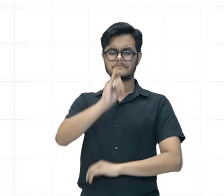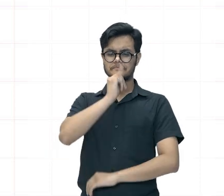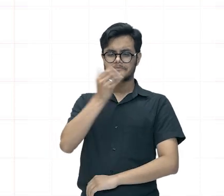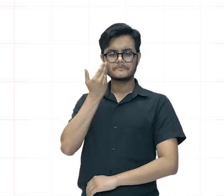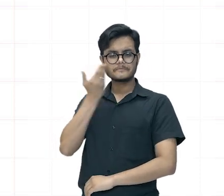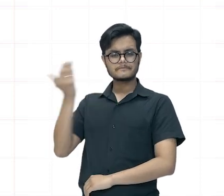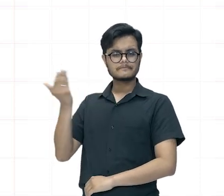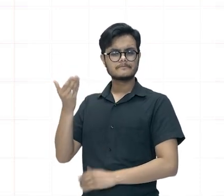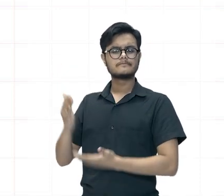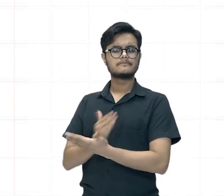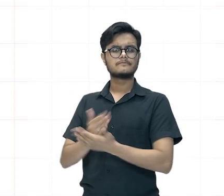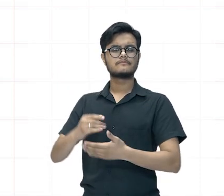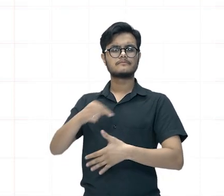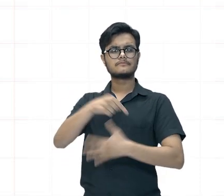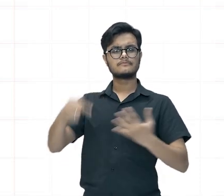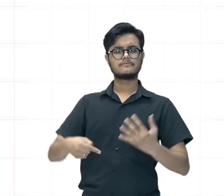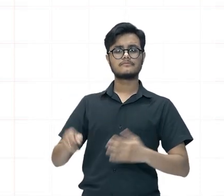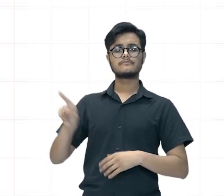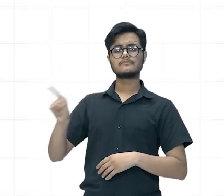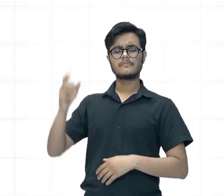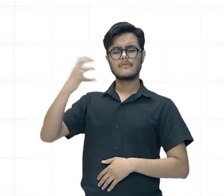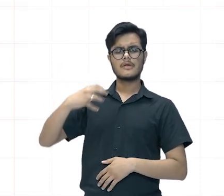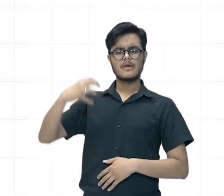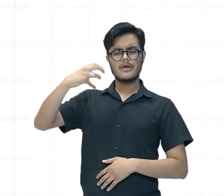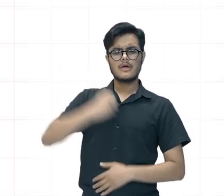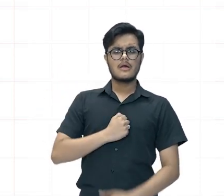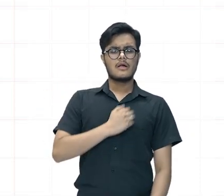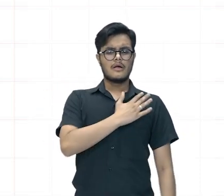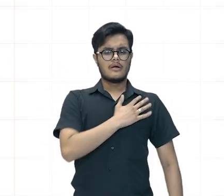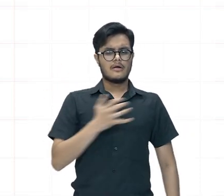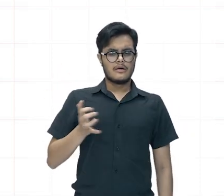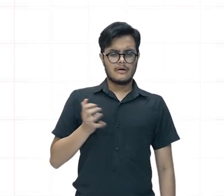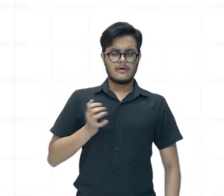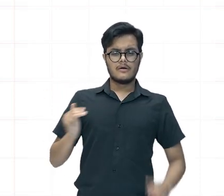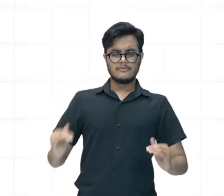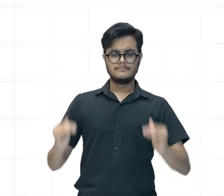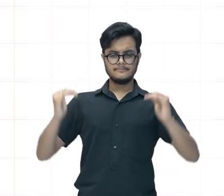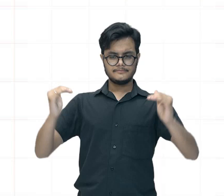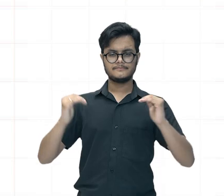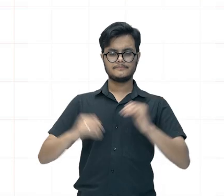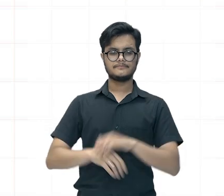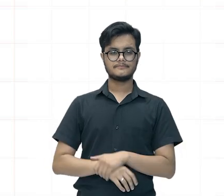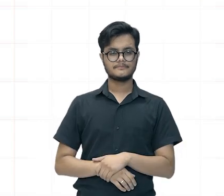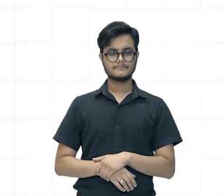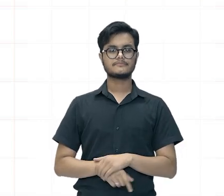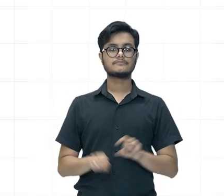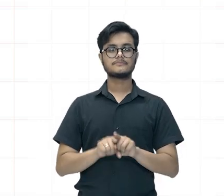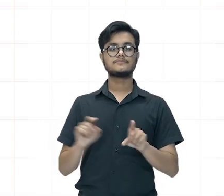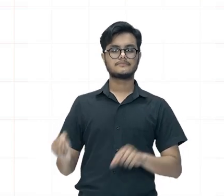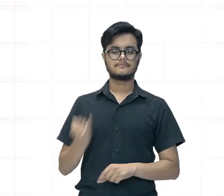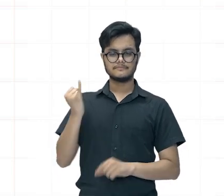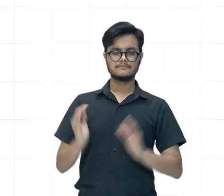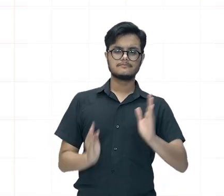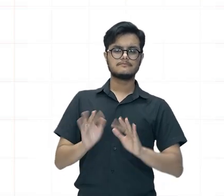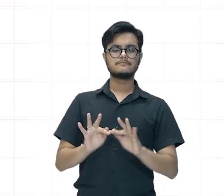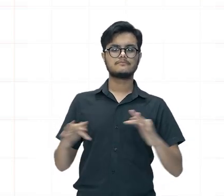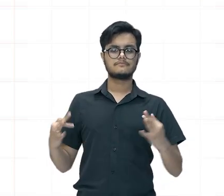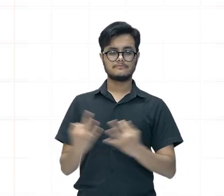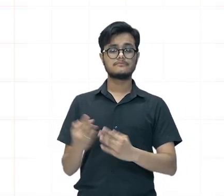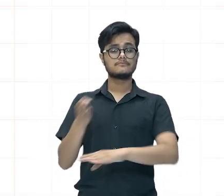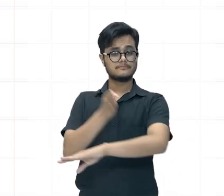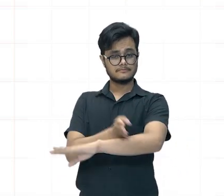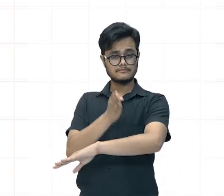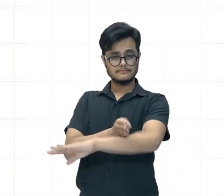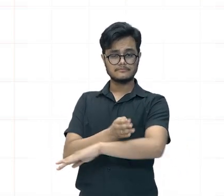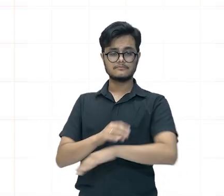agora alguns títulos de nobreza, tá? O título de nobreza ele era dado pela importância das famílias durante a